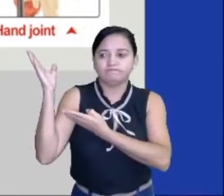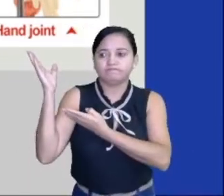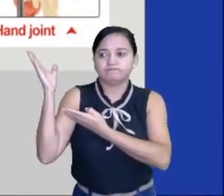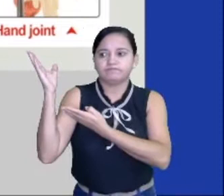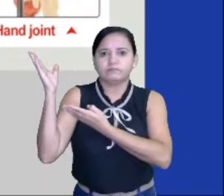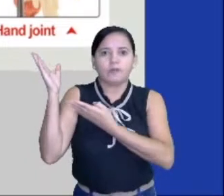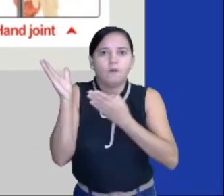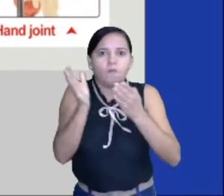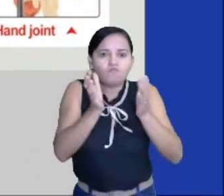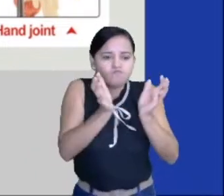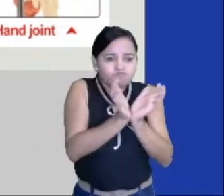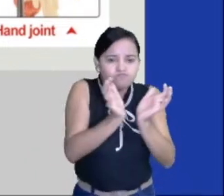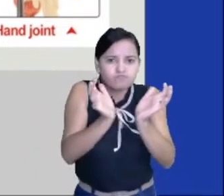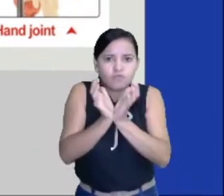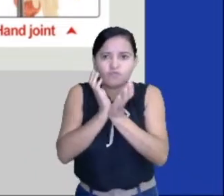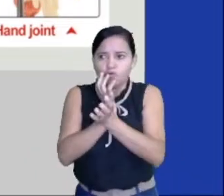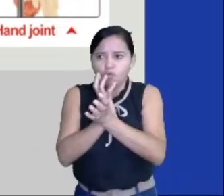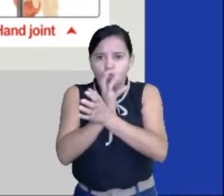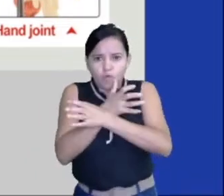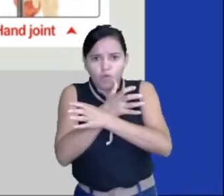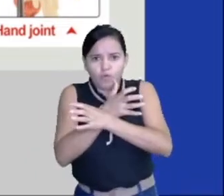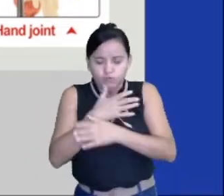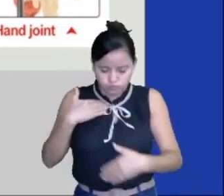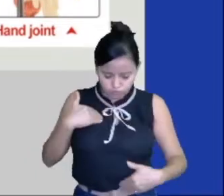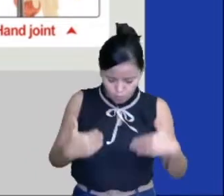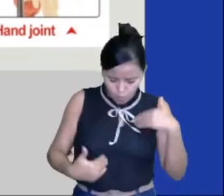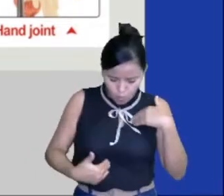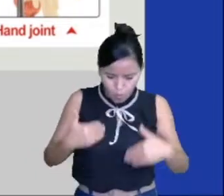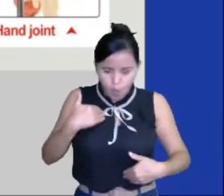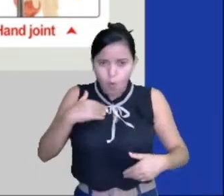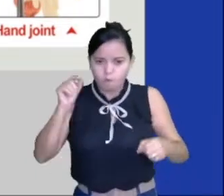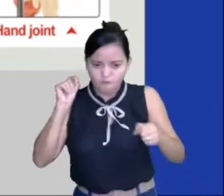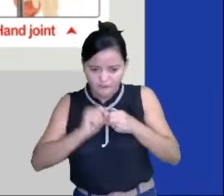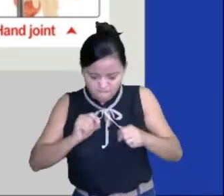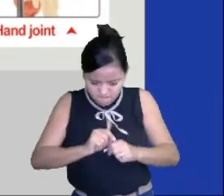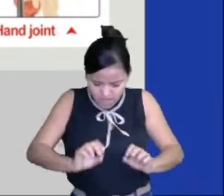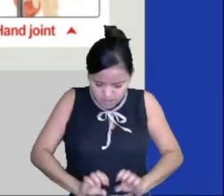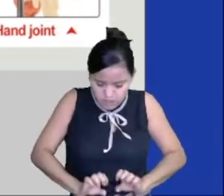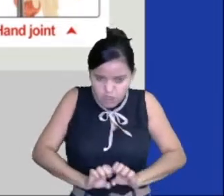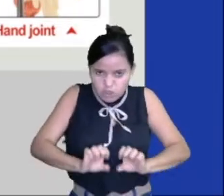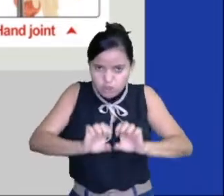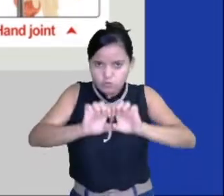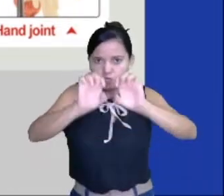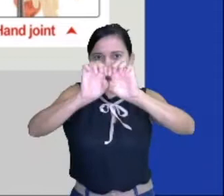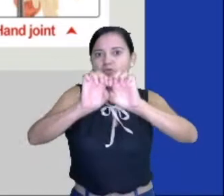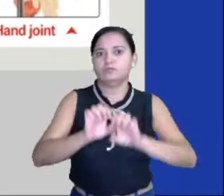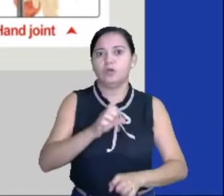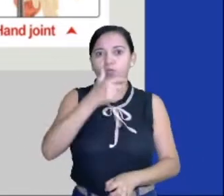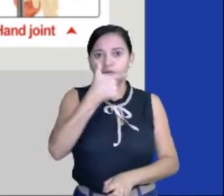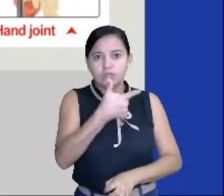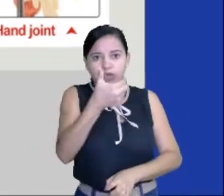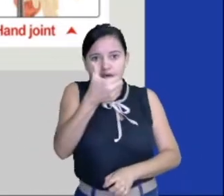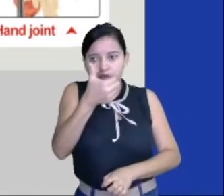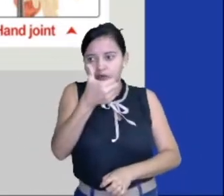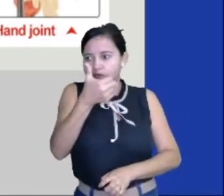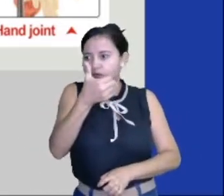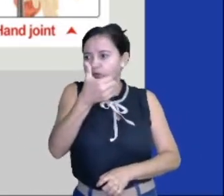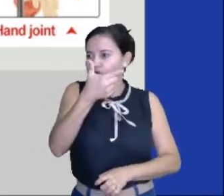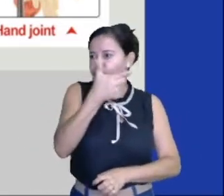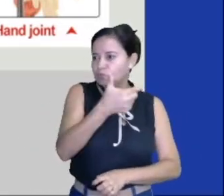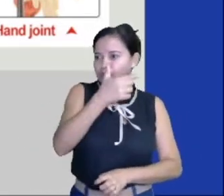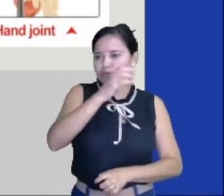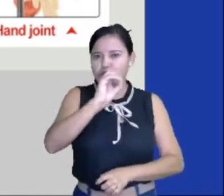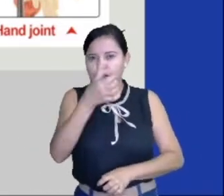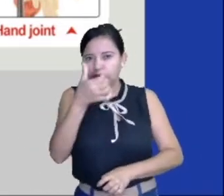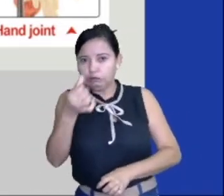forma o nosso corpo. Geralmente em um adulto temos 206 ossos e no recém-nascido temos mais